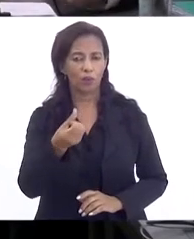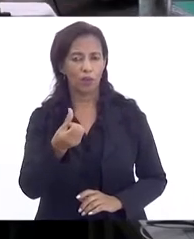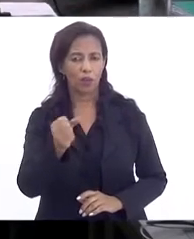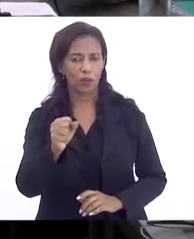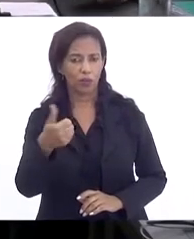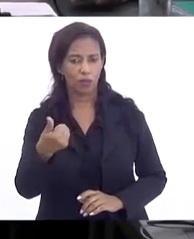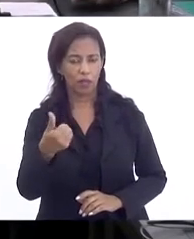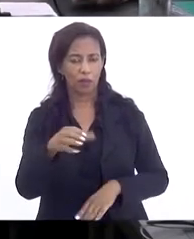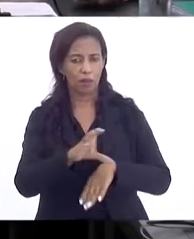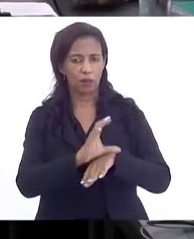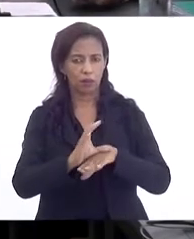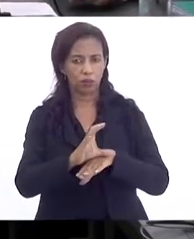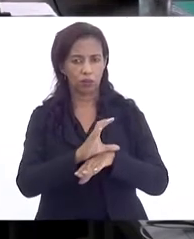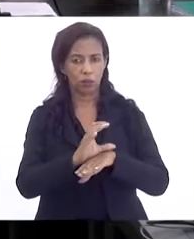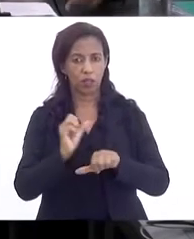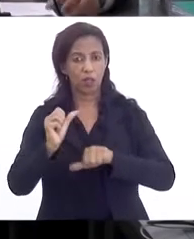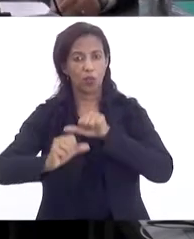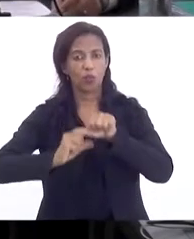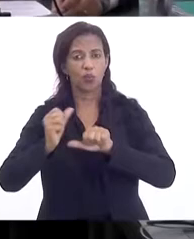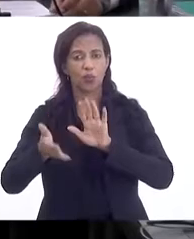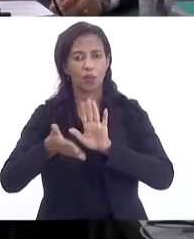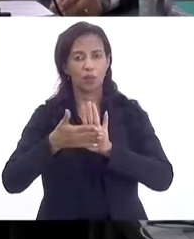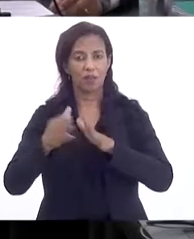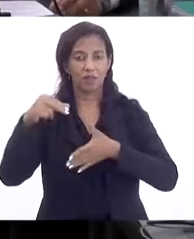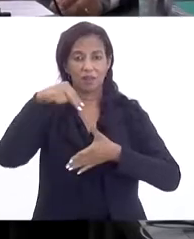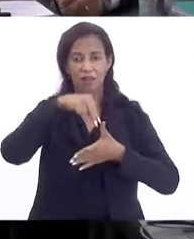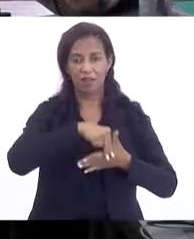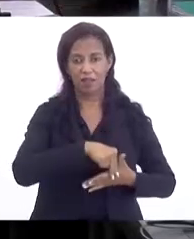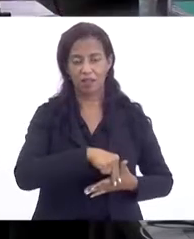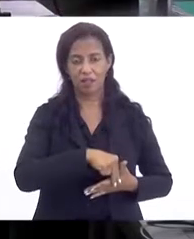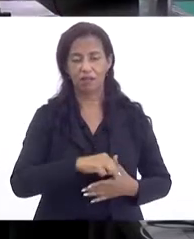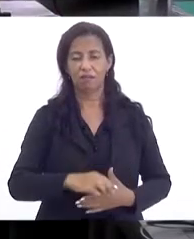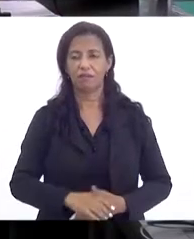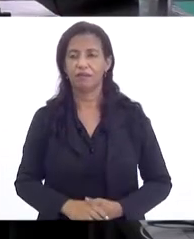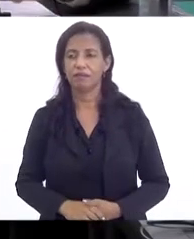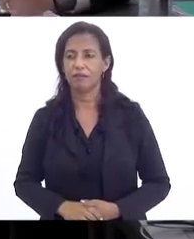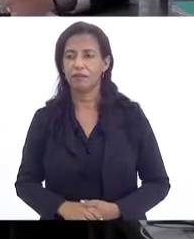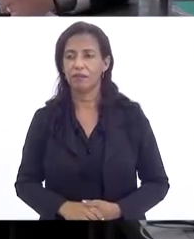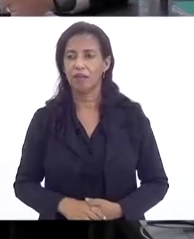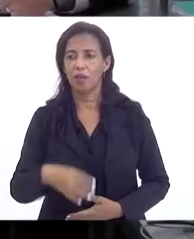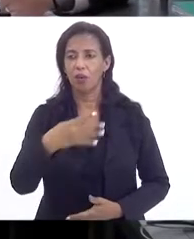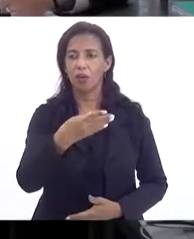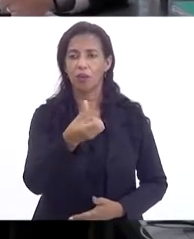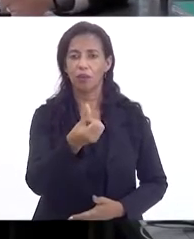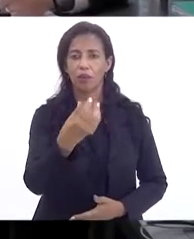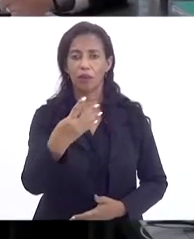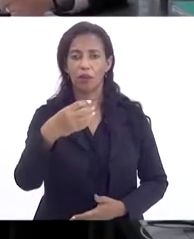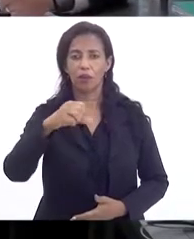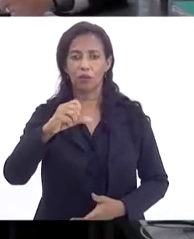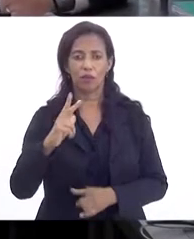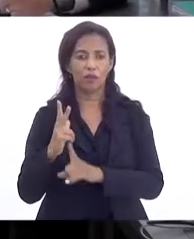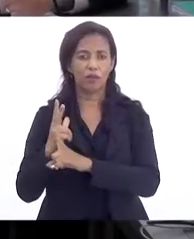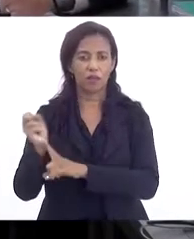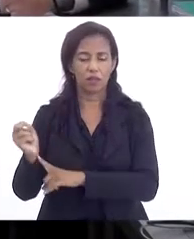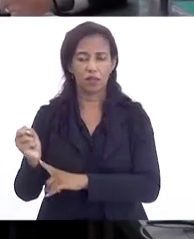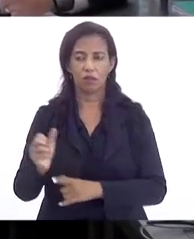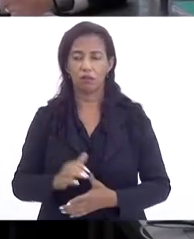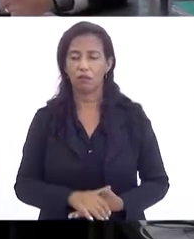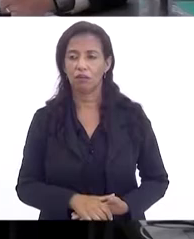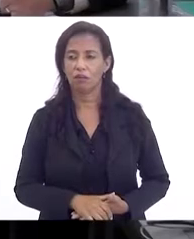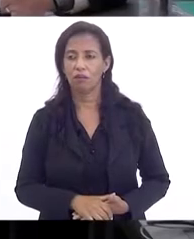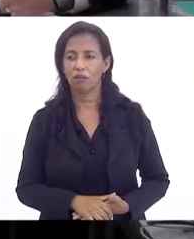era pela constitucionalidade, eu mudei o parecer para anexação ao 4649 e venceu. Então,